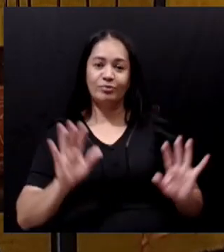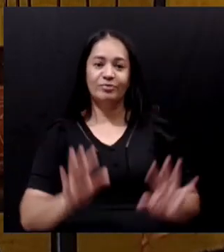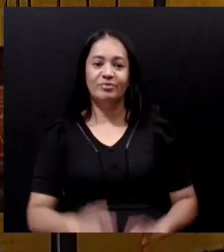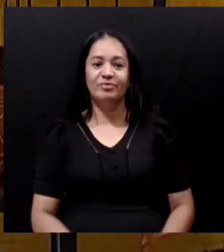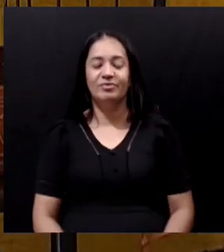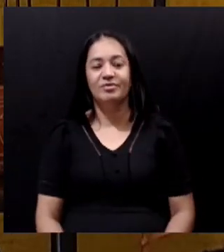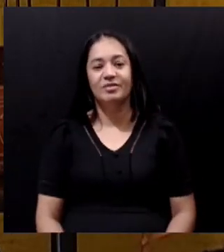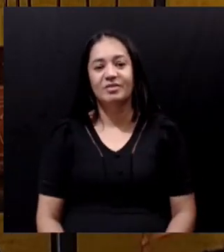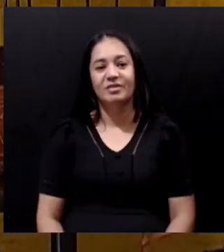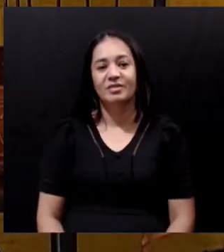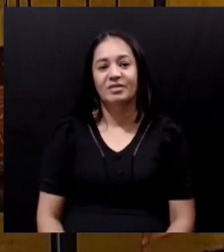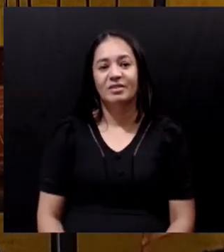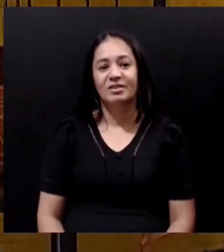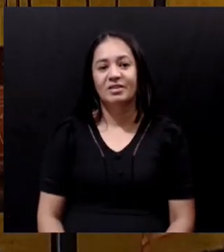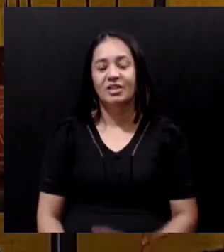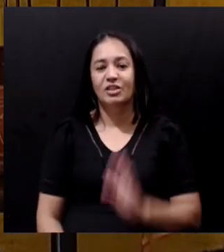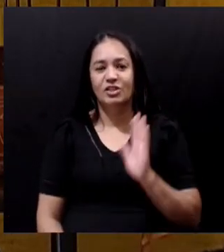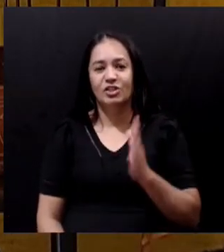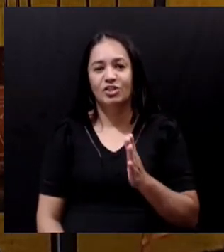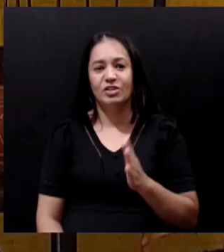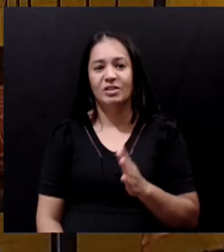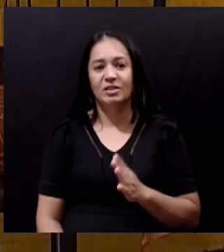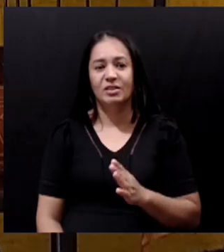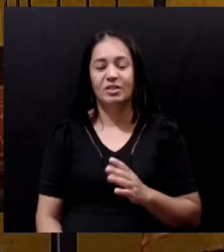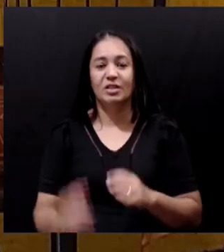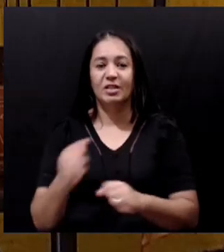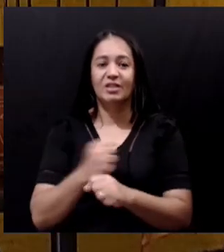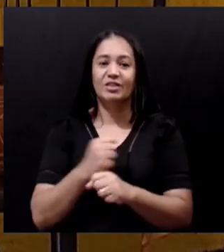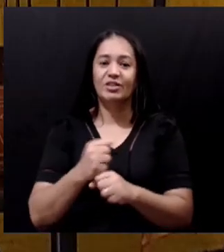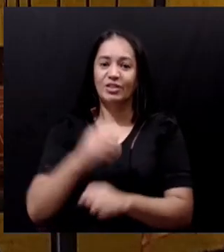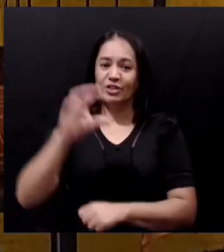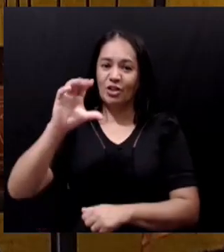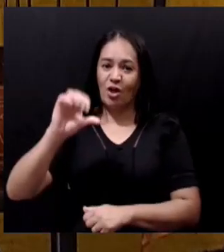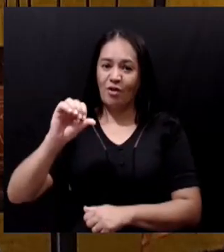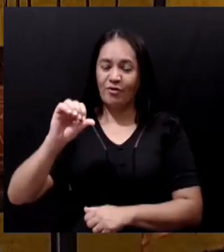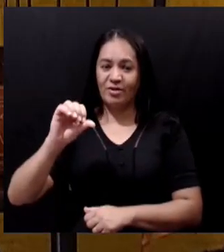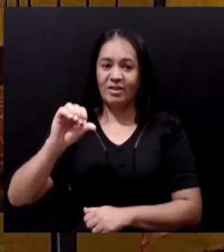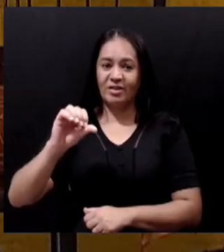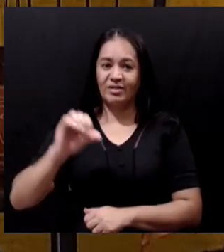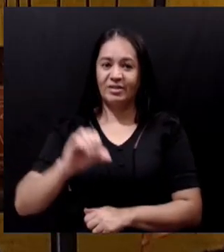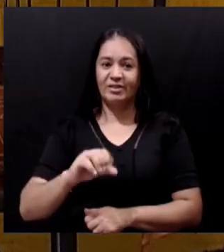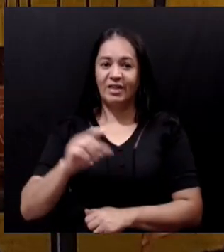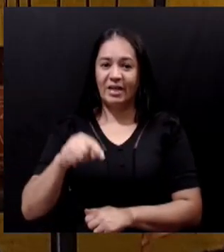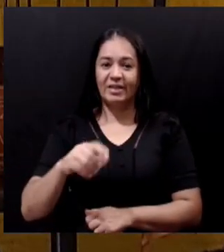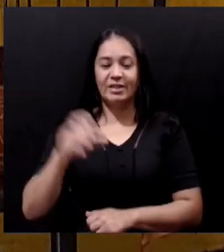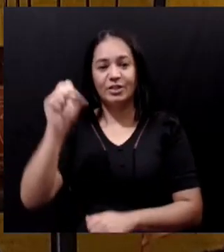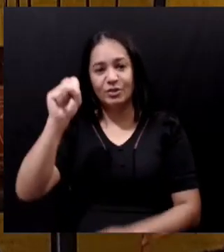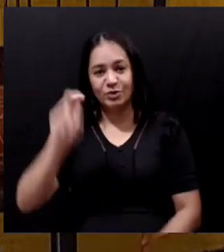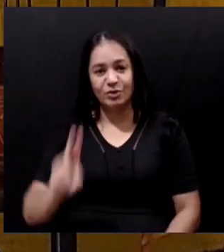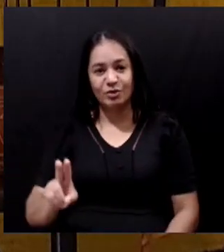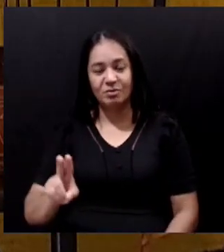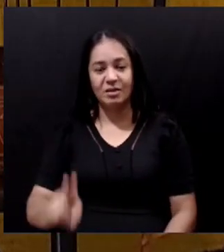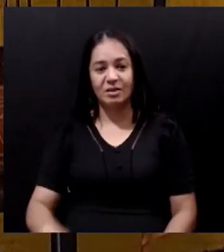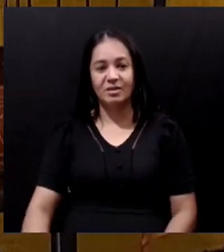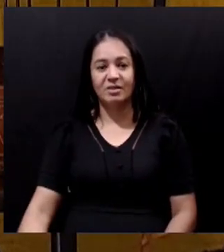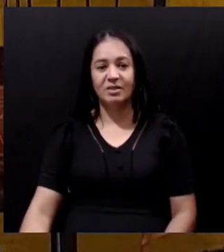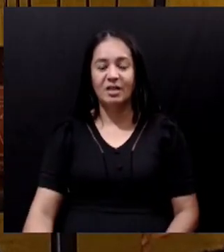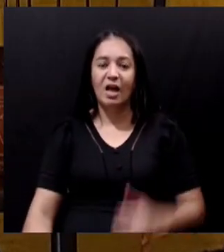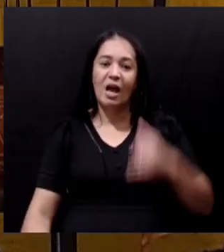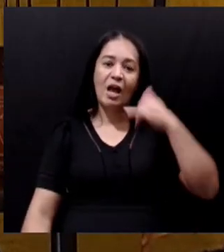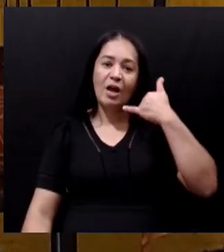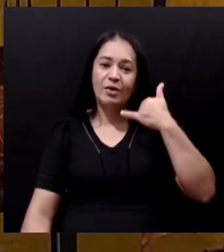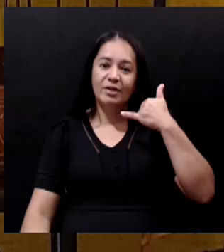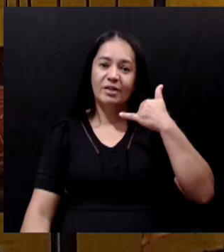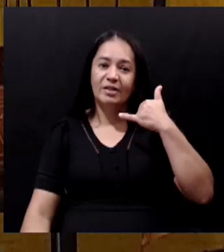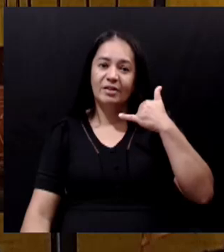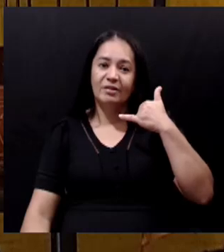estava aqui há 9 anos no apartamento, aqui em Sumaré. Tá. Aí eu liguei pro Fábio, aí o Fábio disse, não,